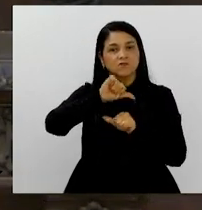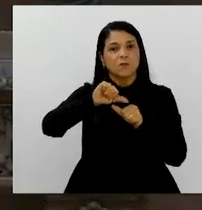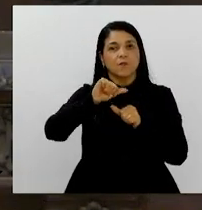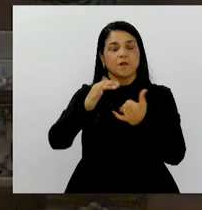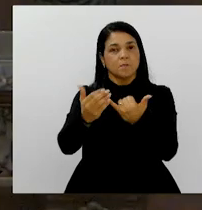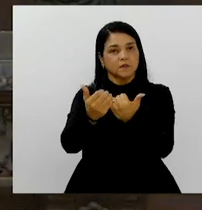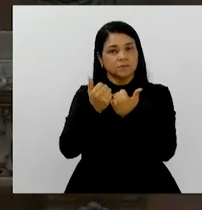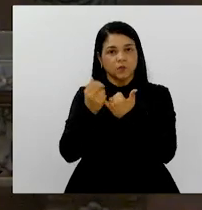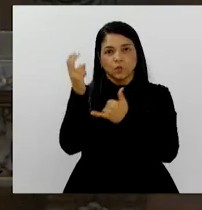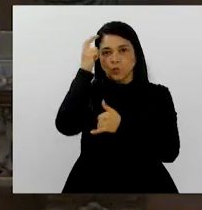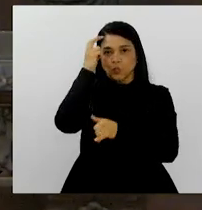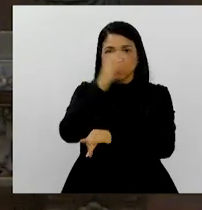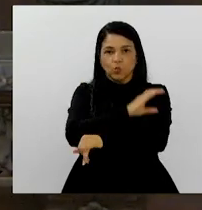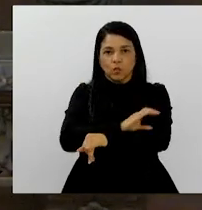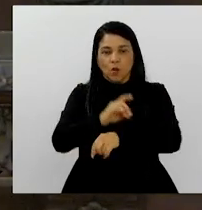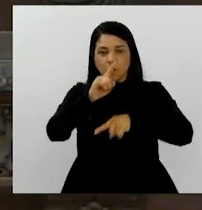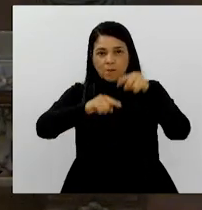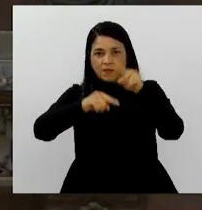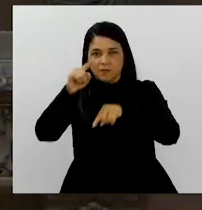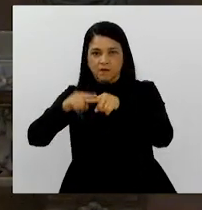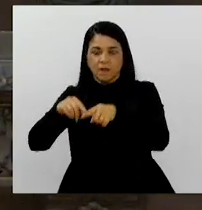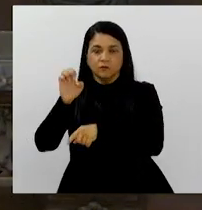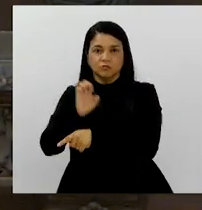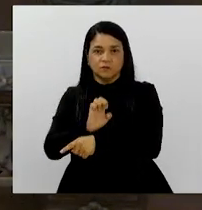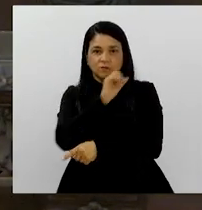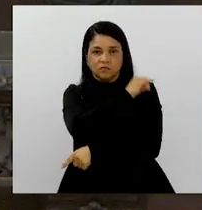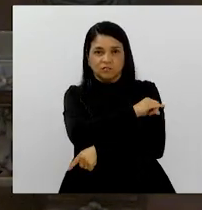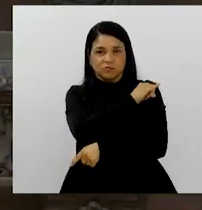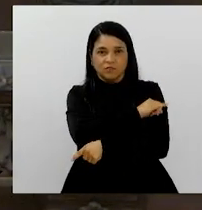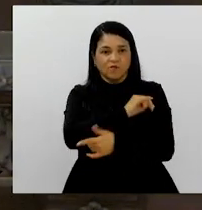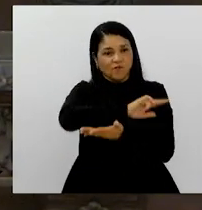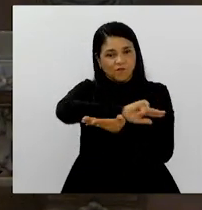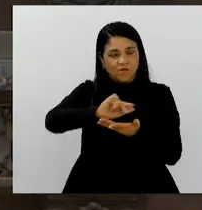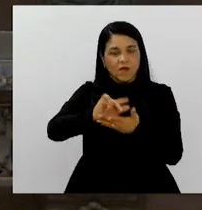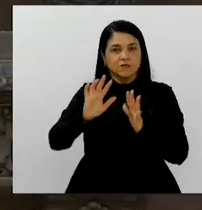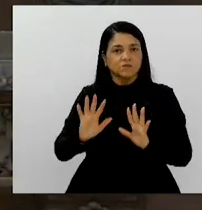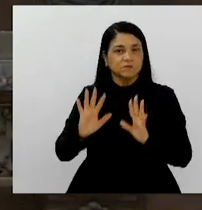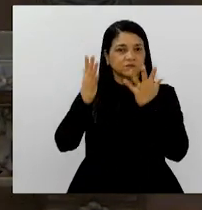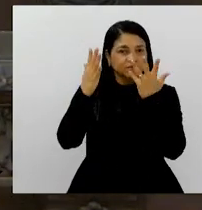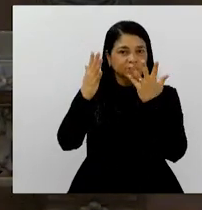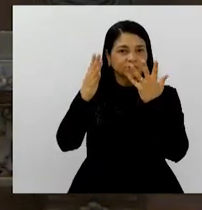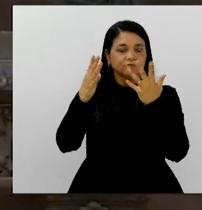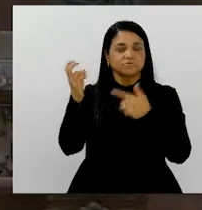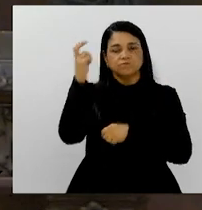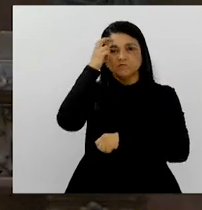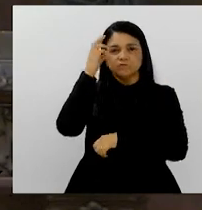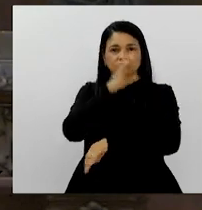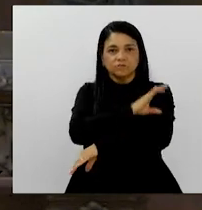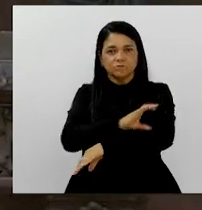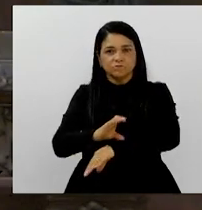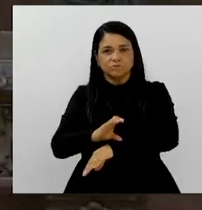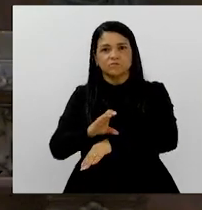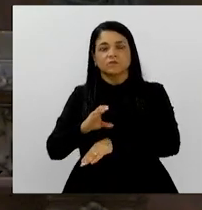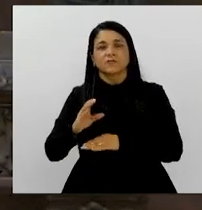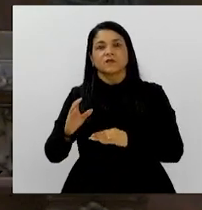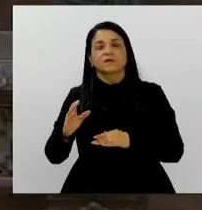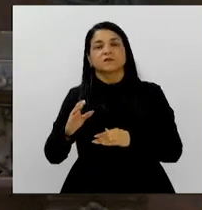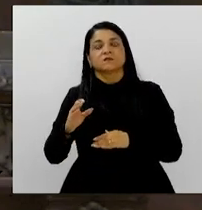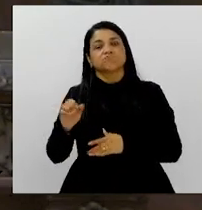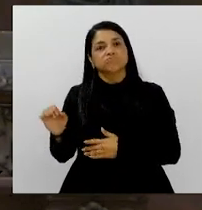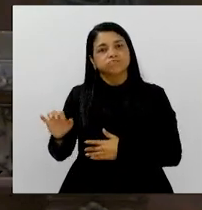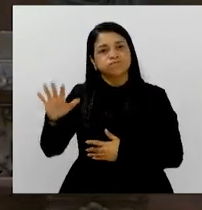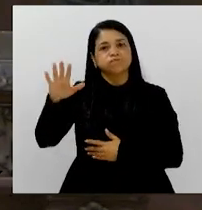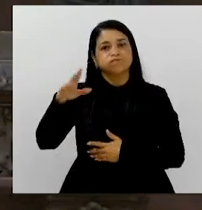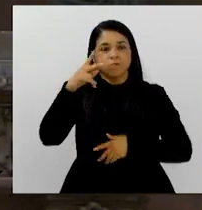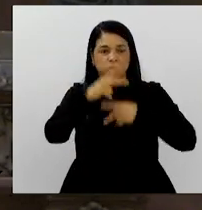patrimônio cultural e material do Estado do Rio de Janeiro muitas manifestações culturais, populares e periféricas, como